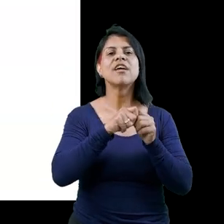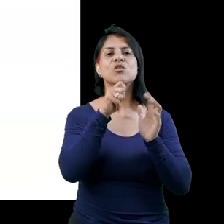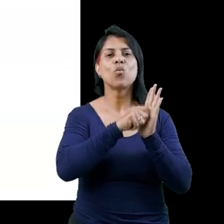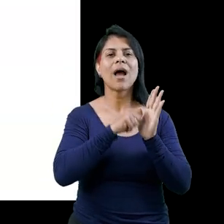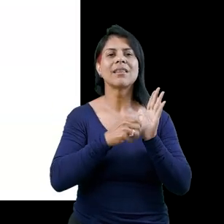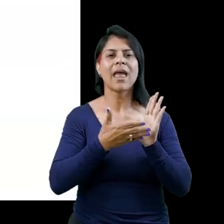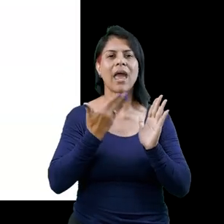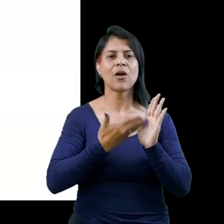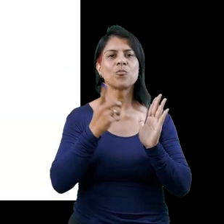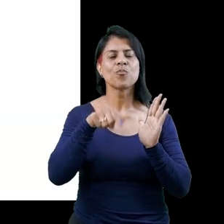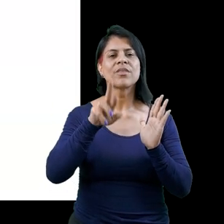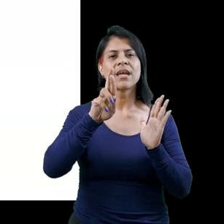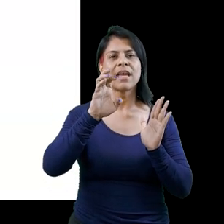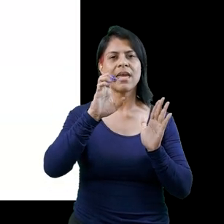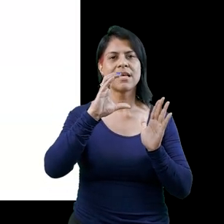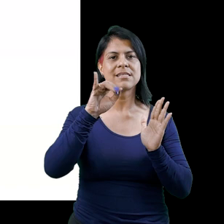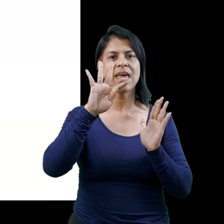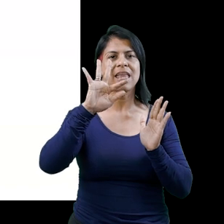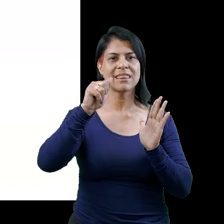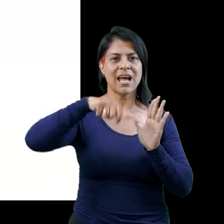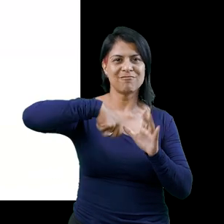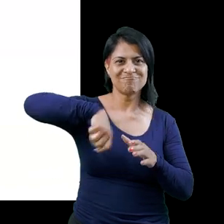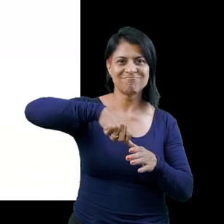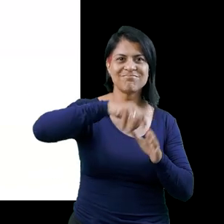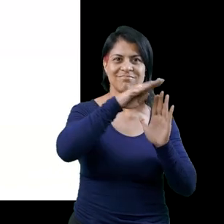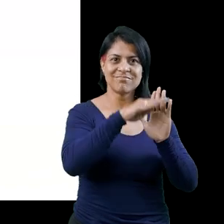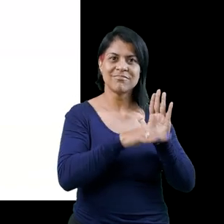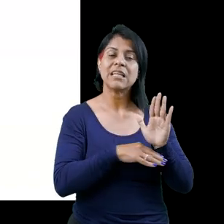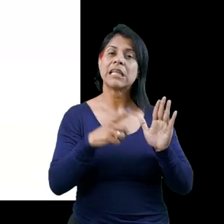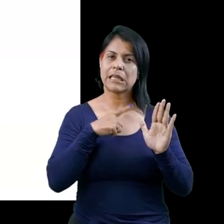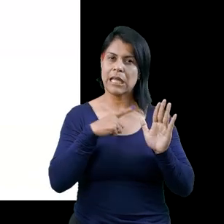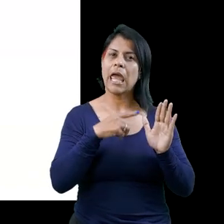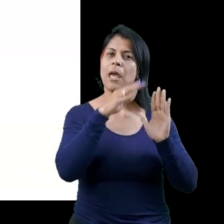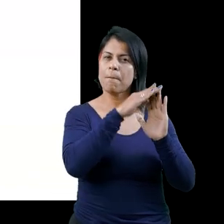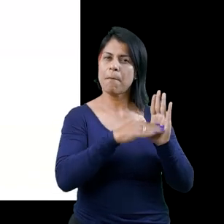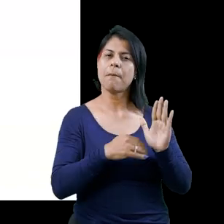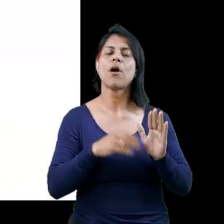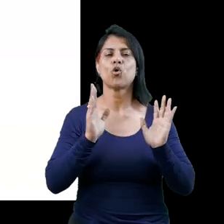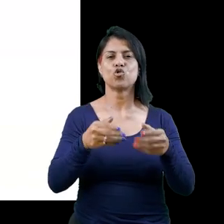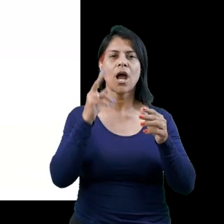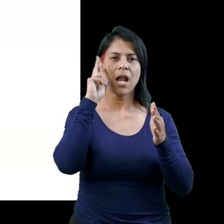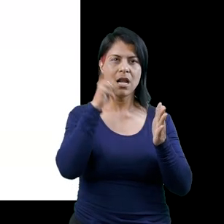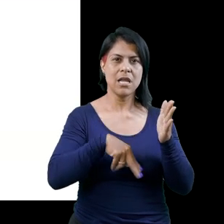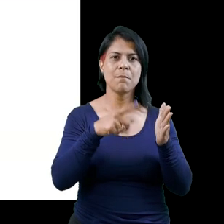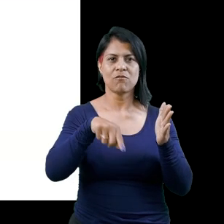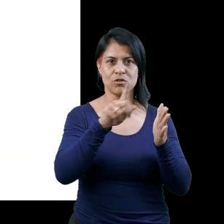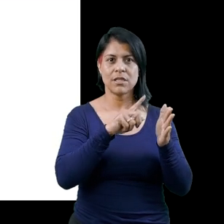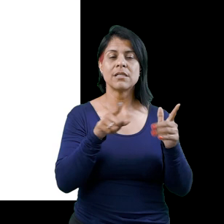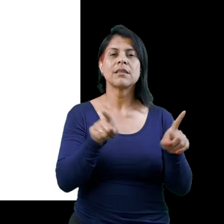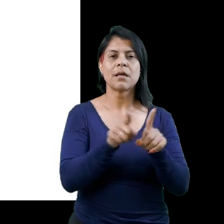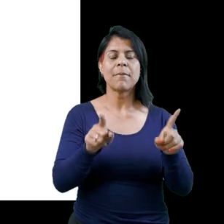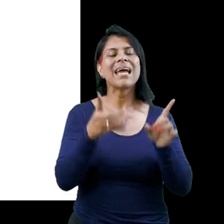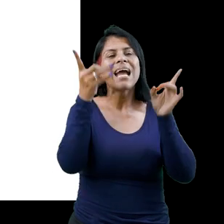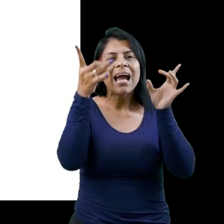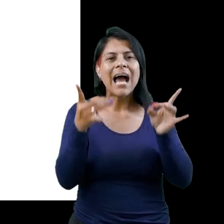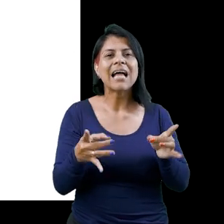receitas. E aí tem esse trecho que eu li para vocês. E aí,